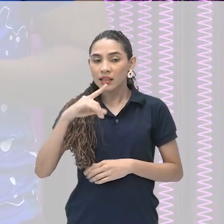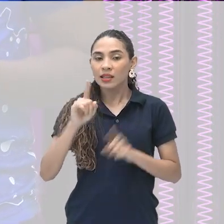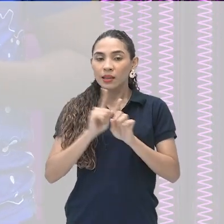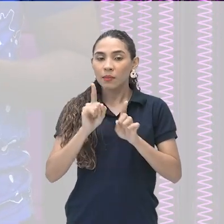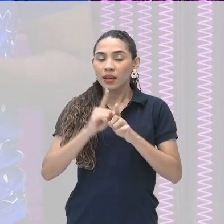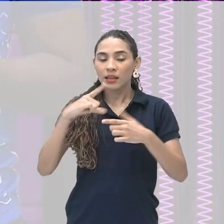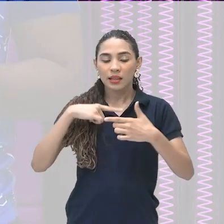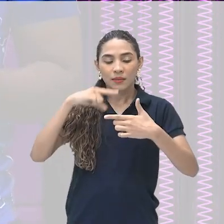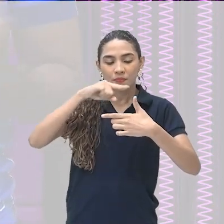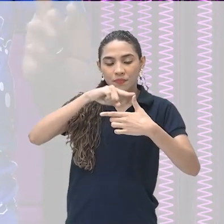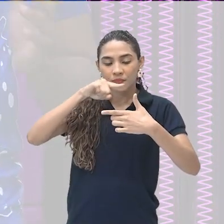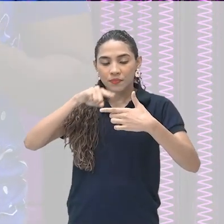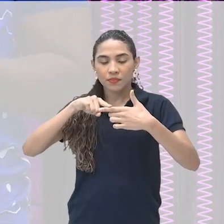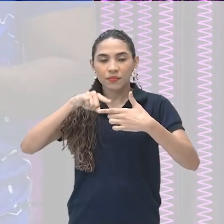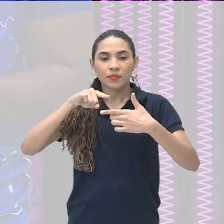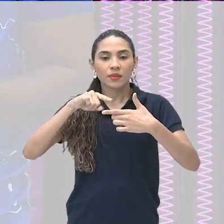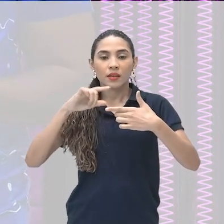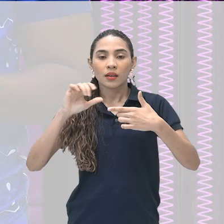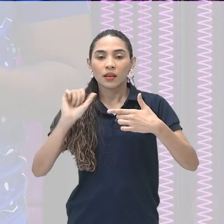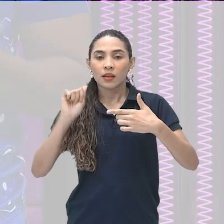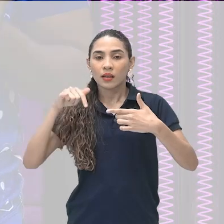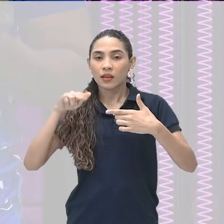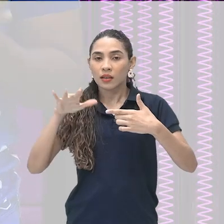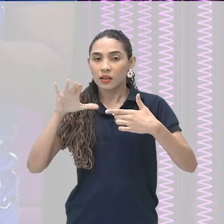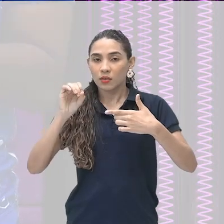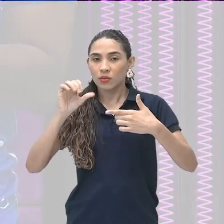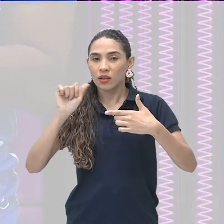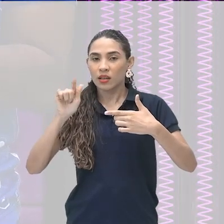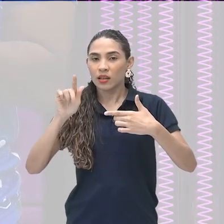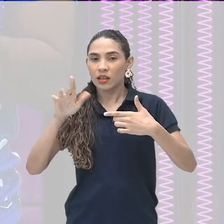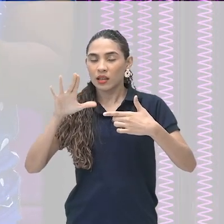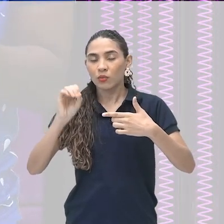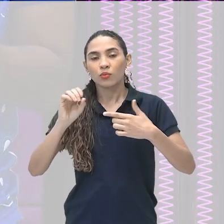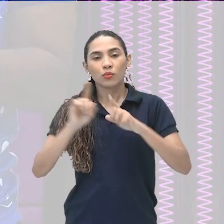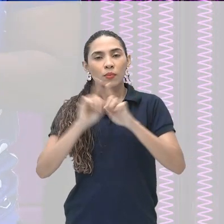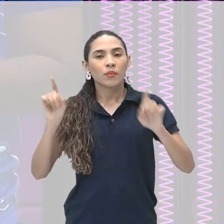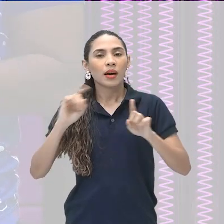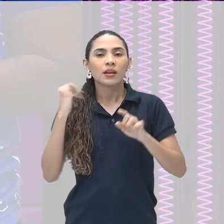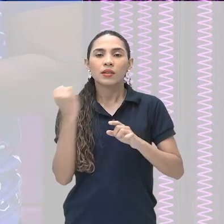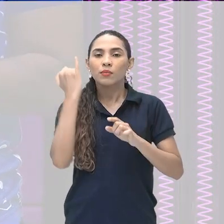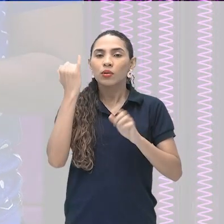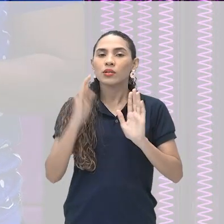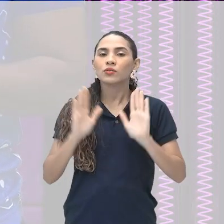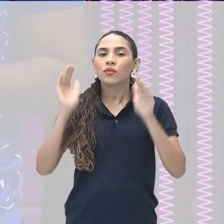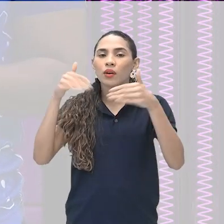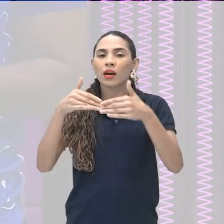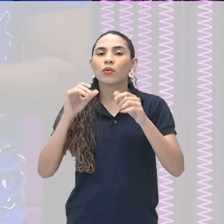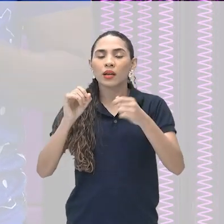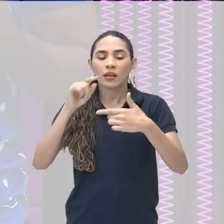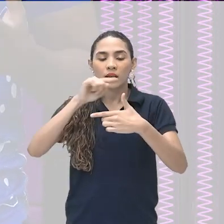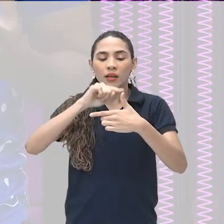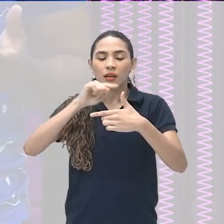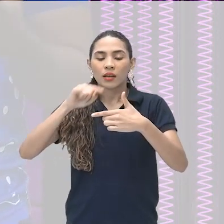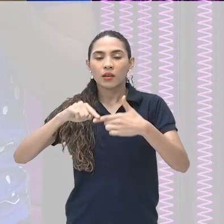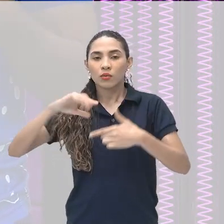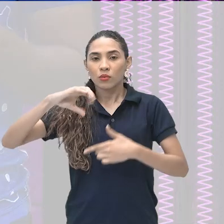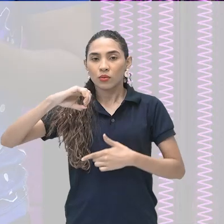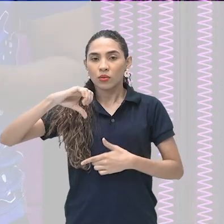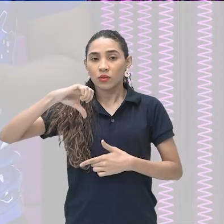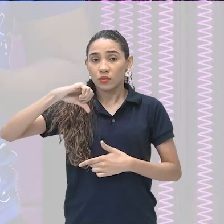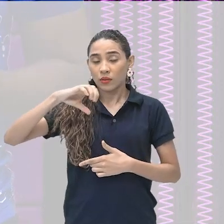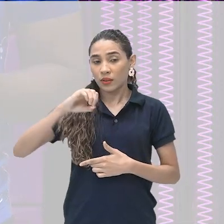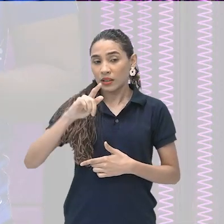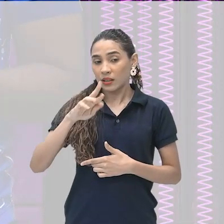agudos, né? Que não vem ao caso a gente falar, porque o importante dele é o ângulo de 90 graus. Tudo bem? Certo,